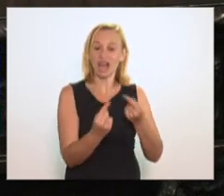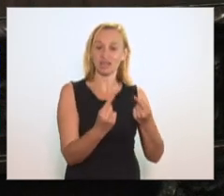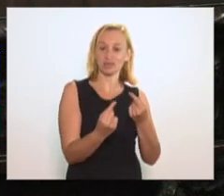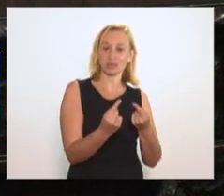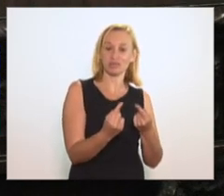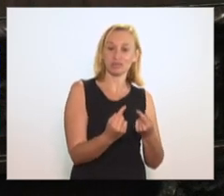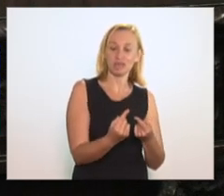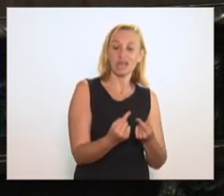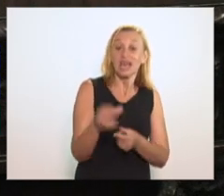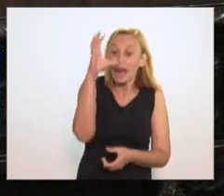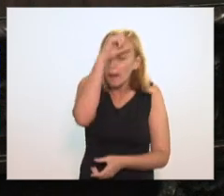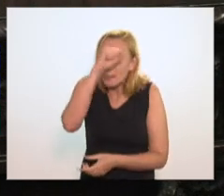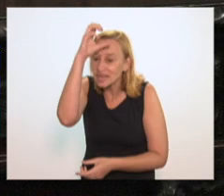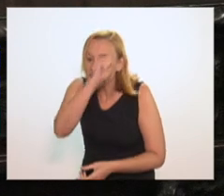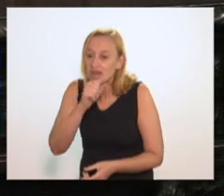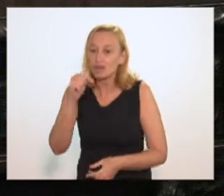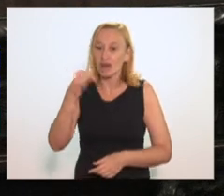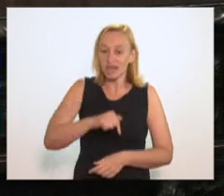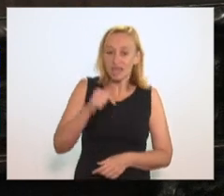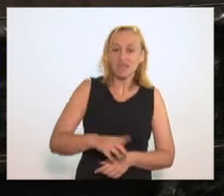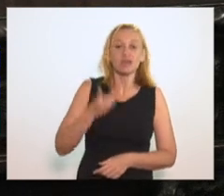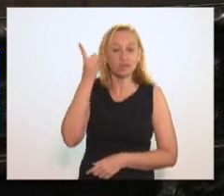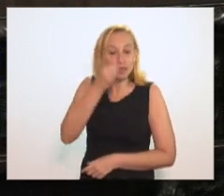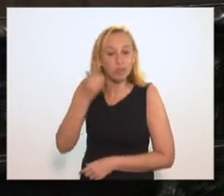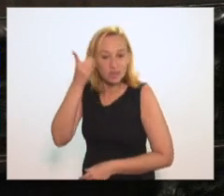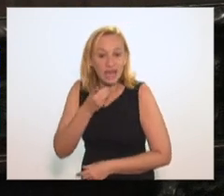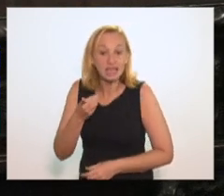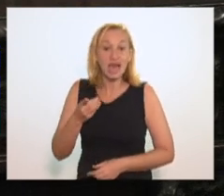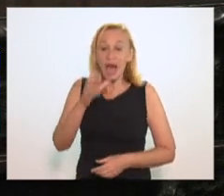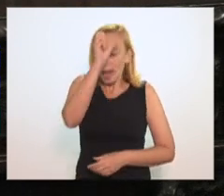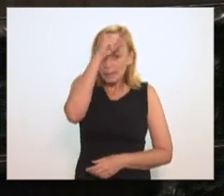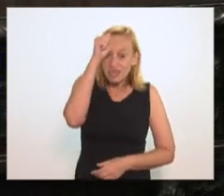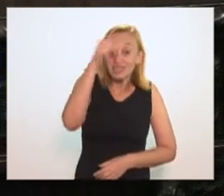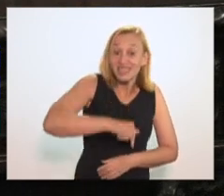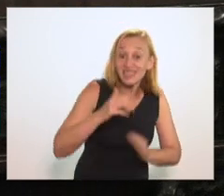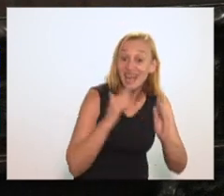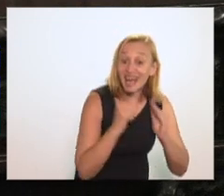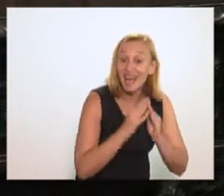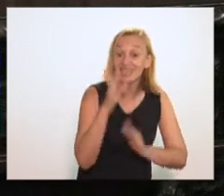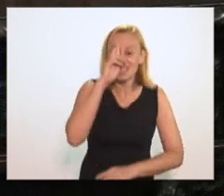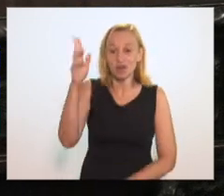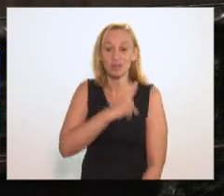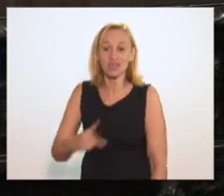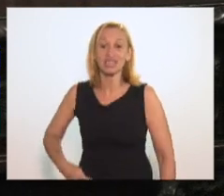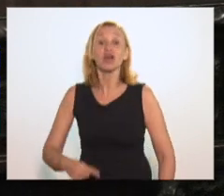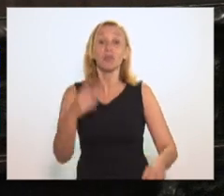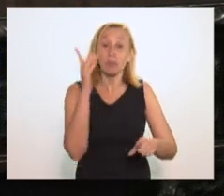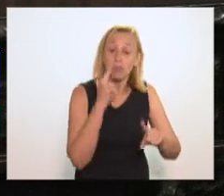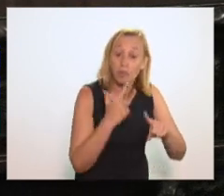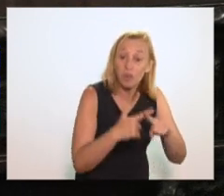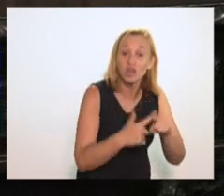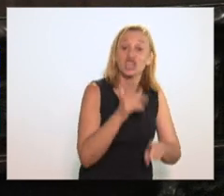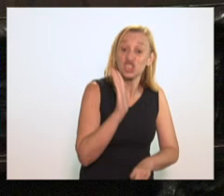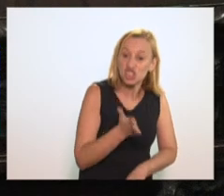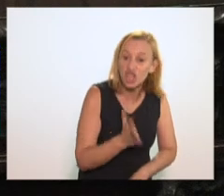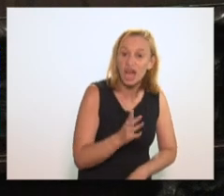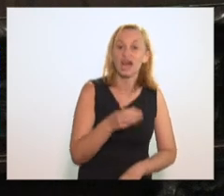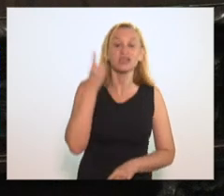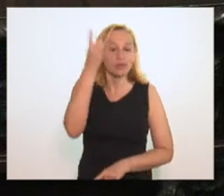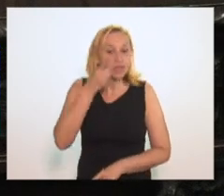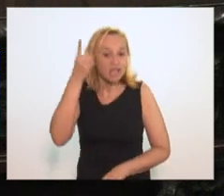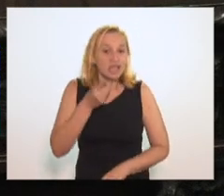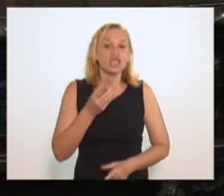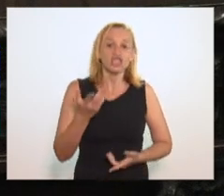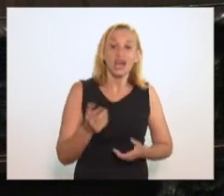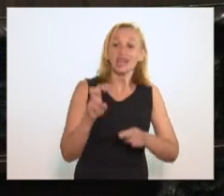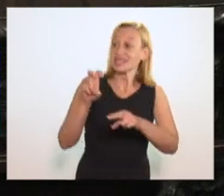parlamento porque foi parlamentar aprendeu nesta casa presidente porque serviu a esta casa serviu os corredores